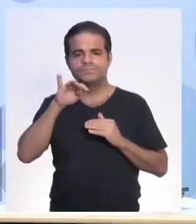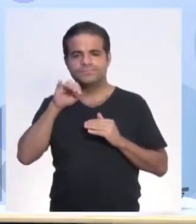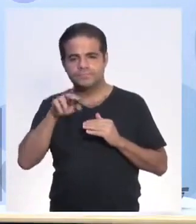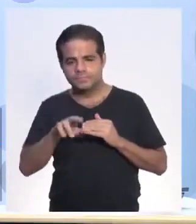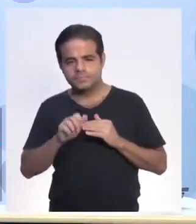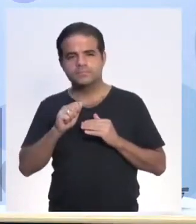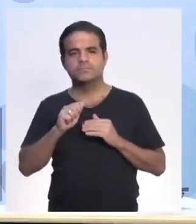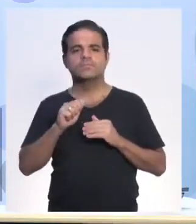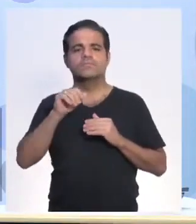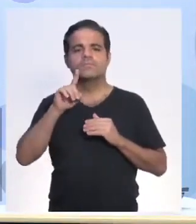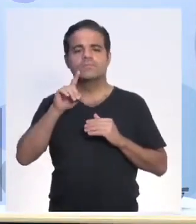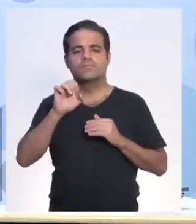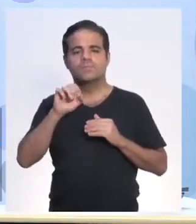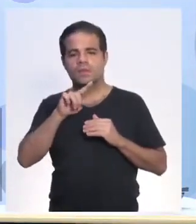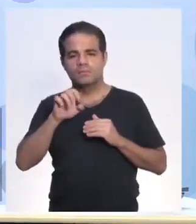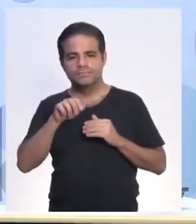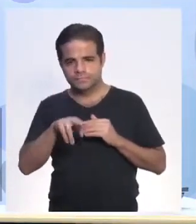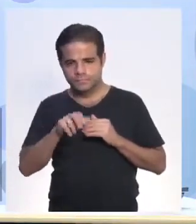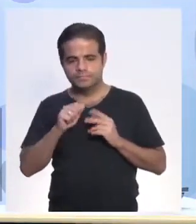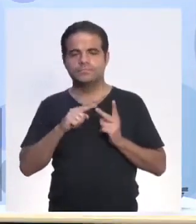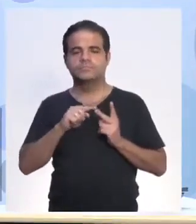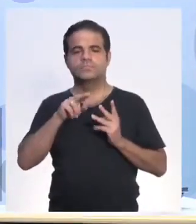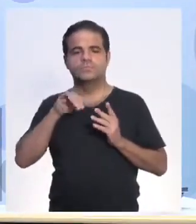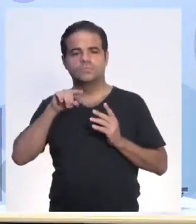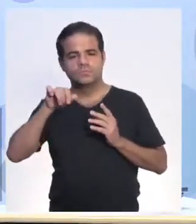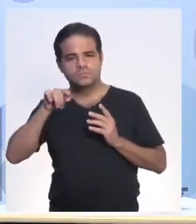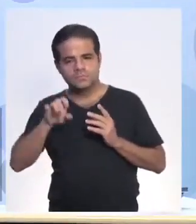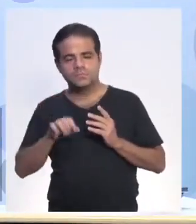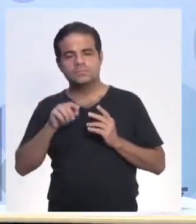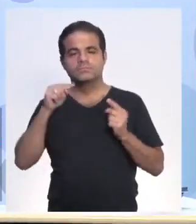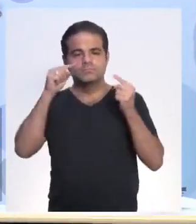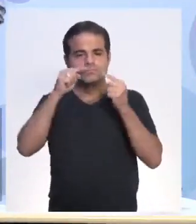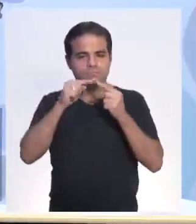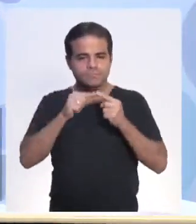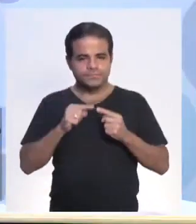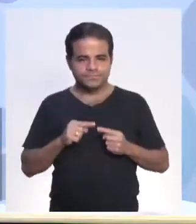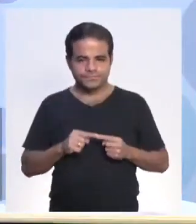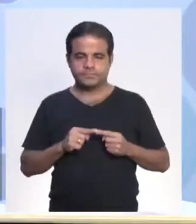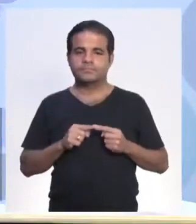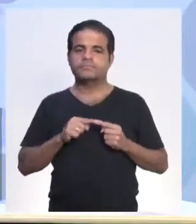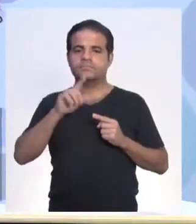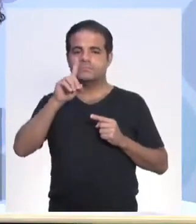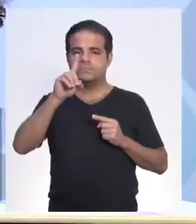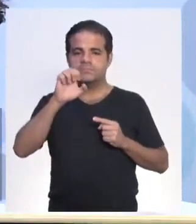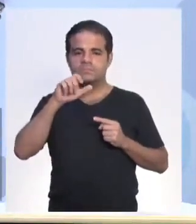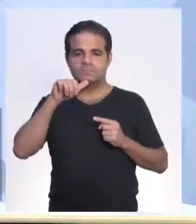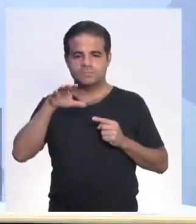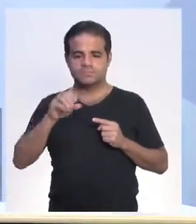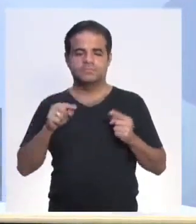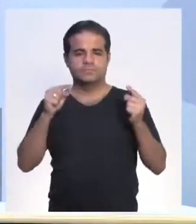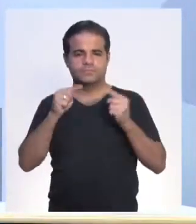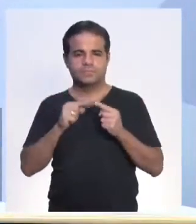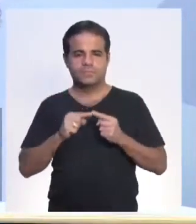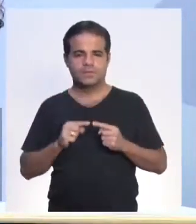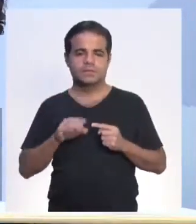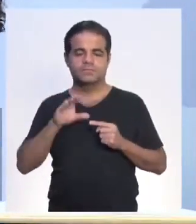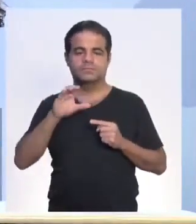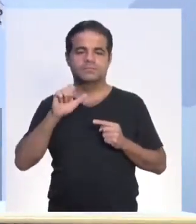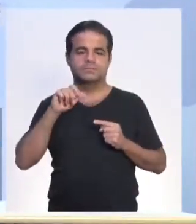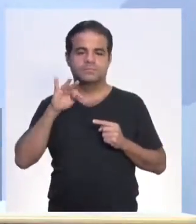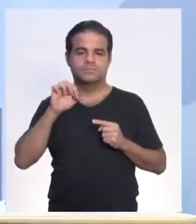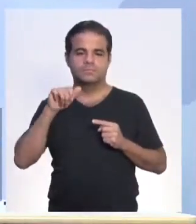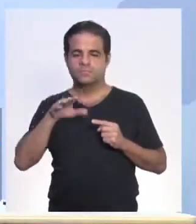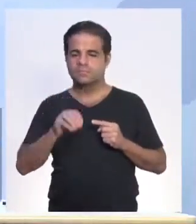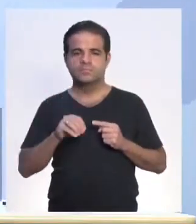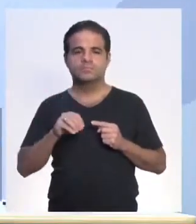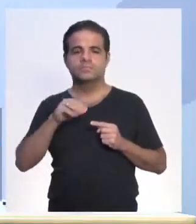com centena, dezena com dezena, unidade com unidade, décimo com décimo, centésimo com